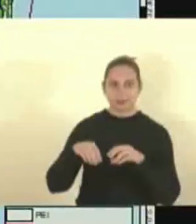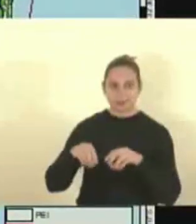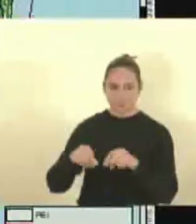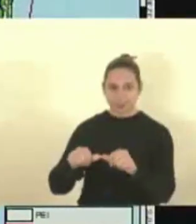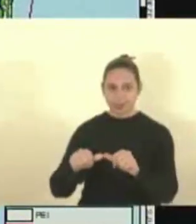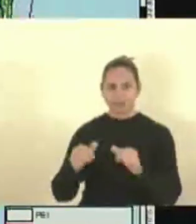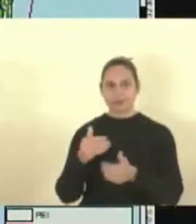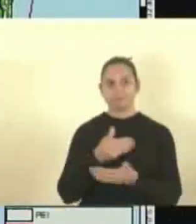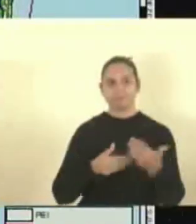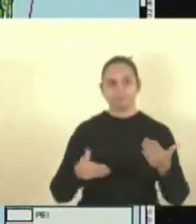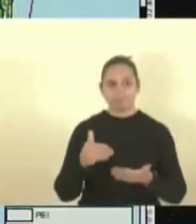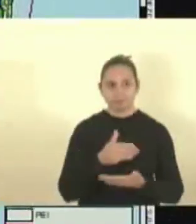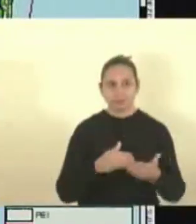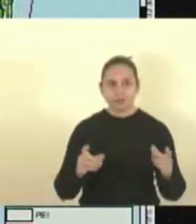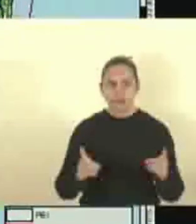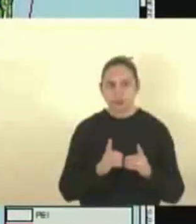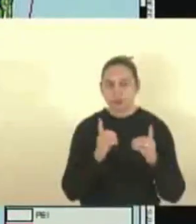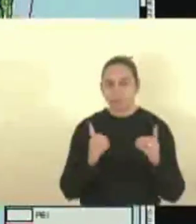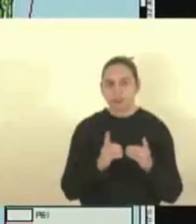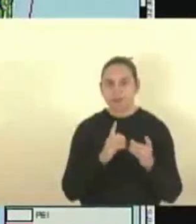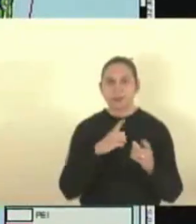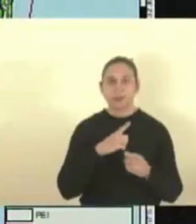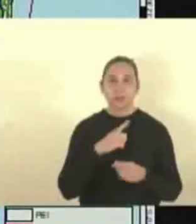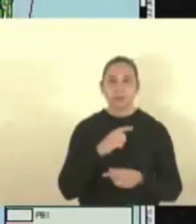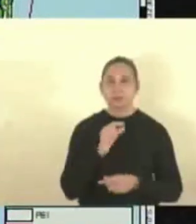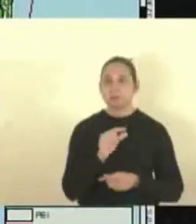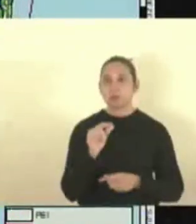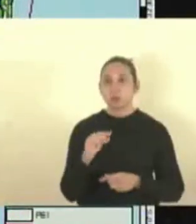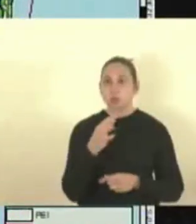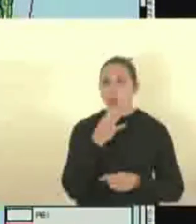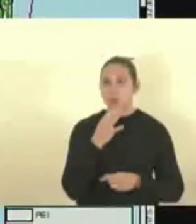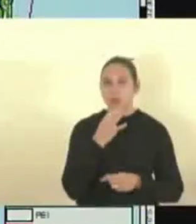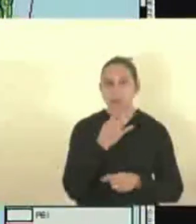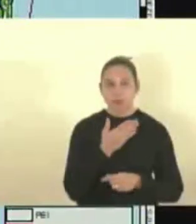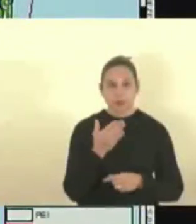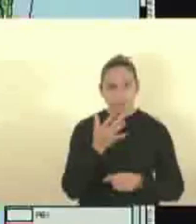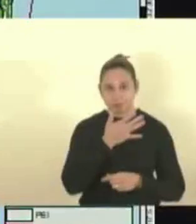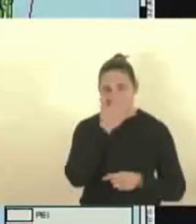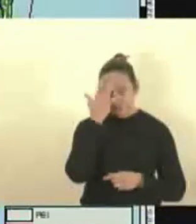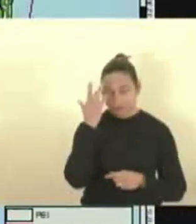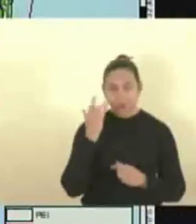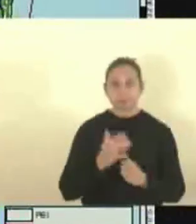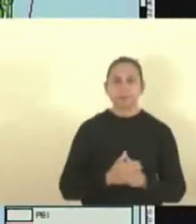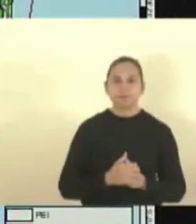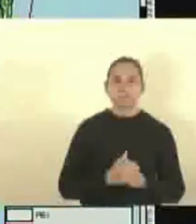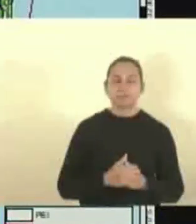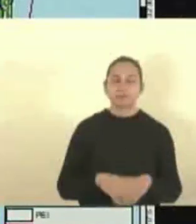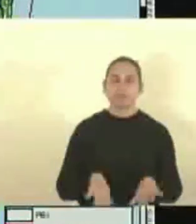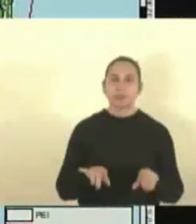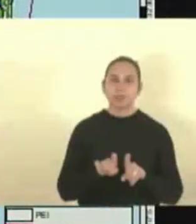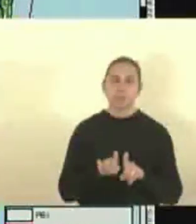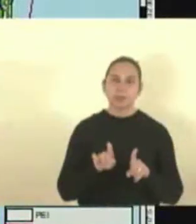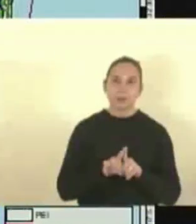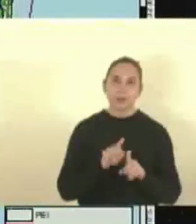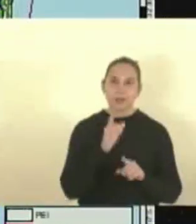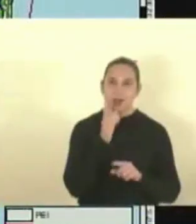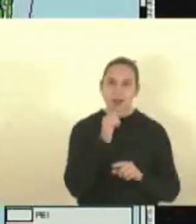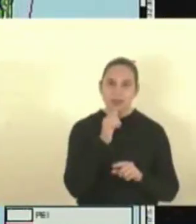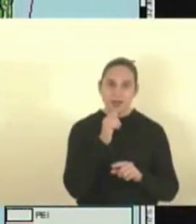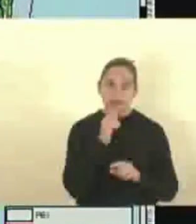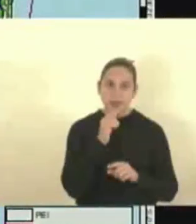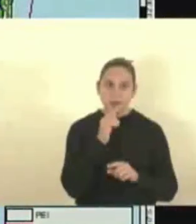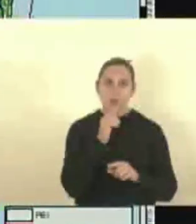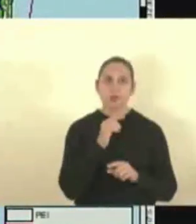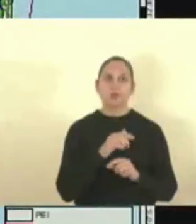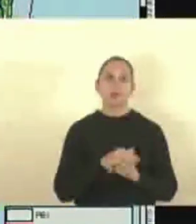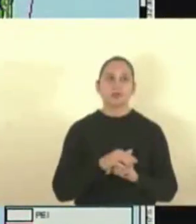troca ela é bastante dinâmica e ainda muito pouco conhecida, né? E, obviamente, também a gente tem um fluxo de água que vai seguindo a